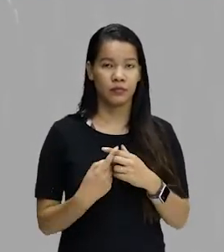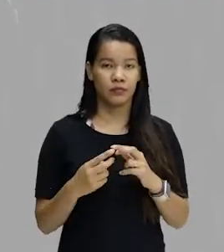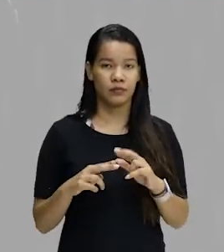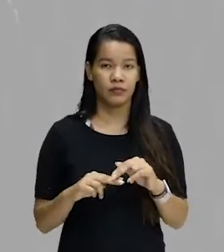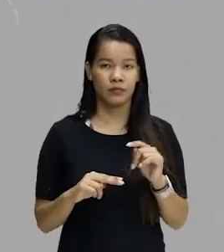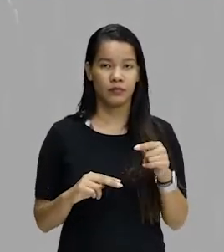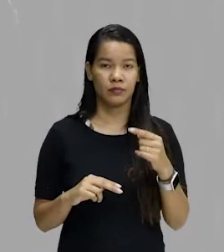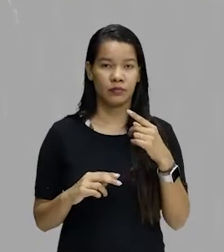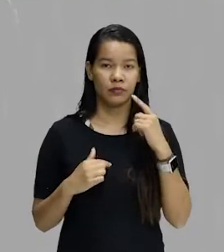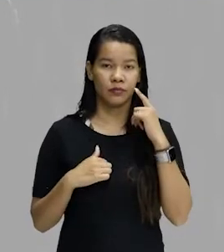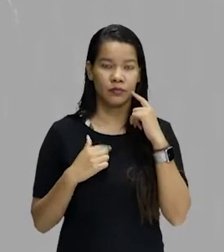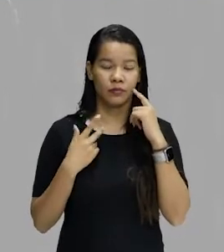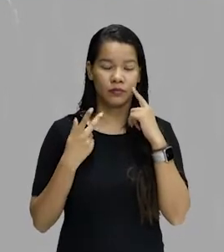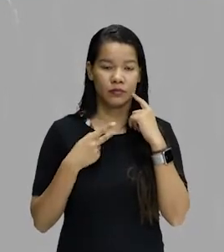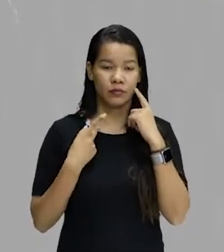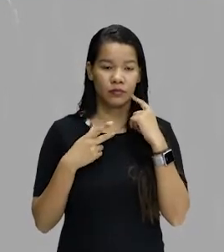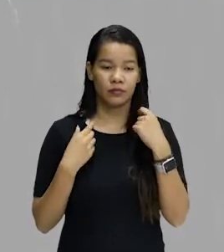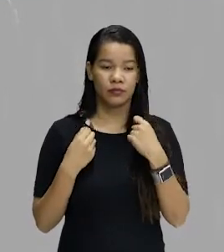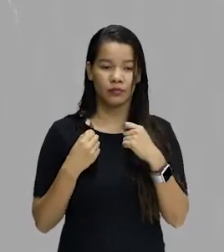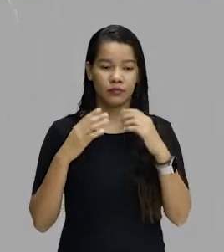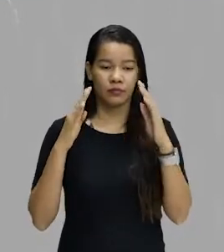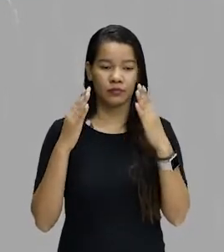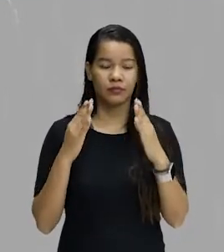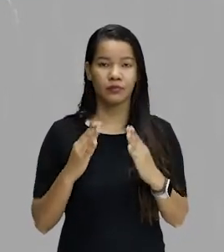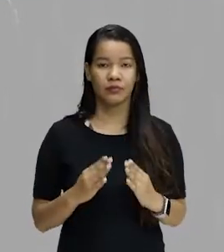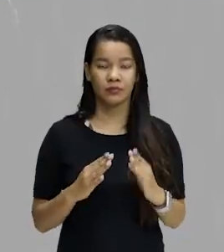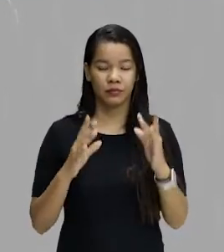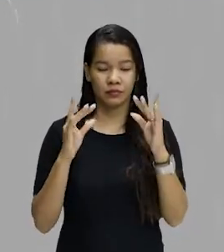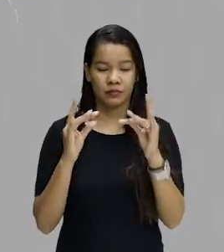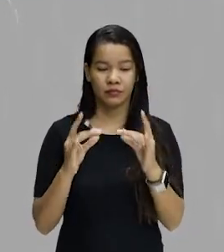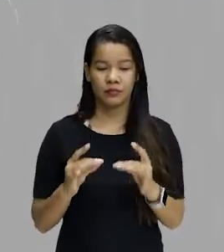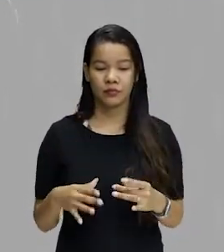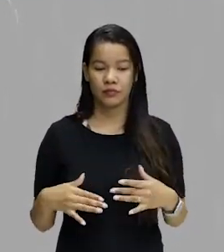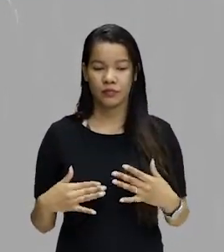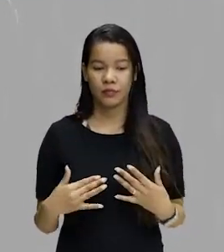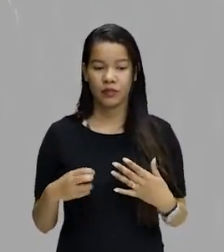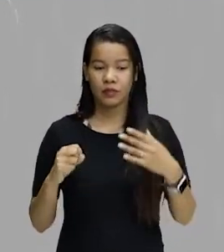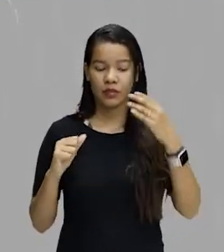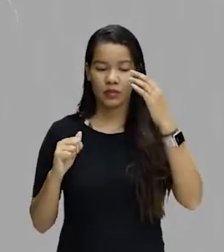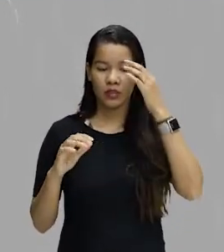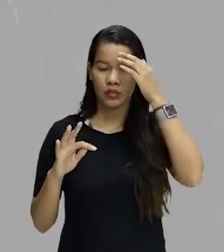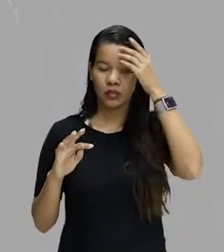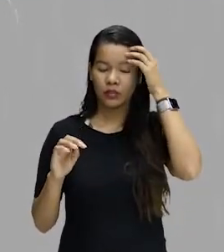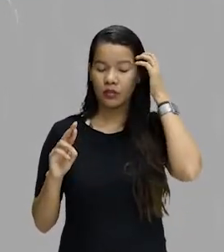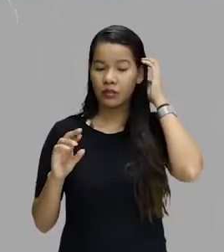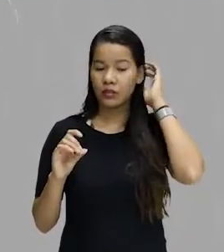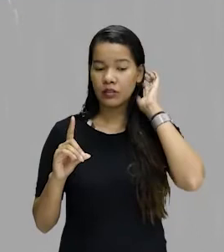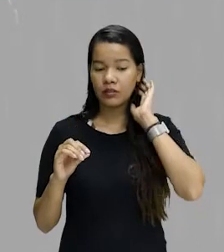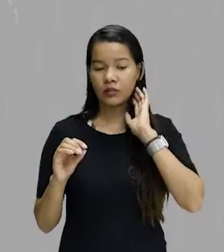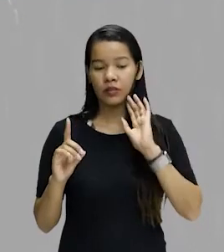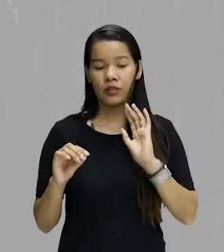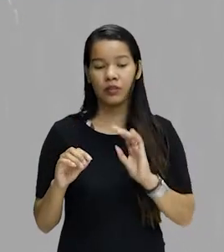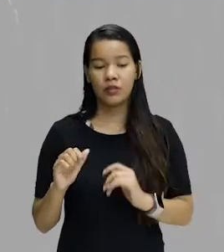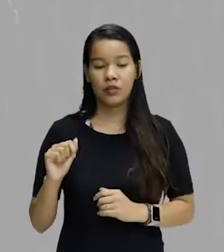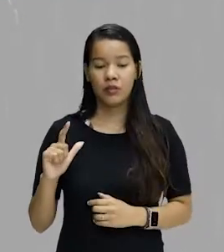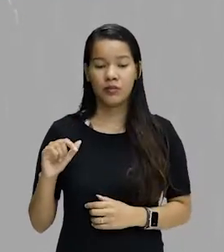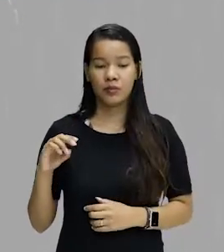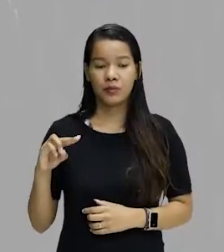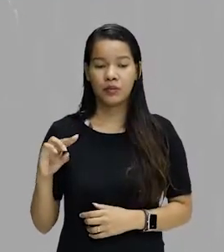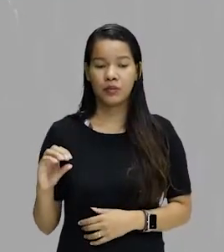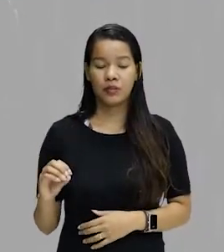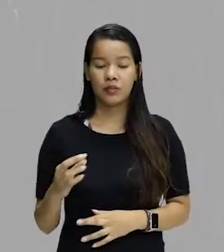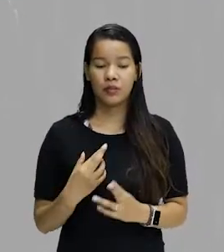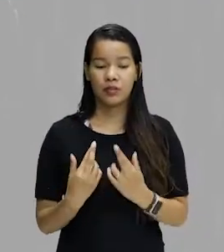falando, devemos observar os detalhes. Então, o composto saturado é um alcano reagindo com o